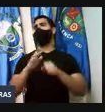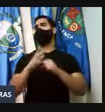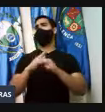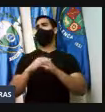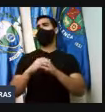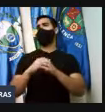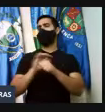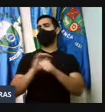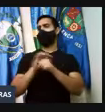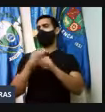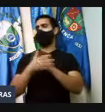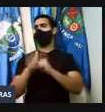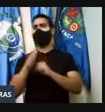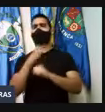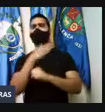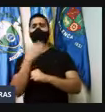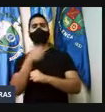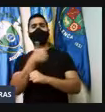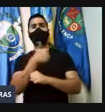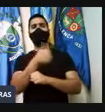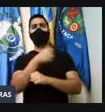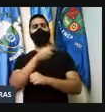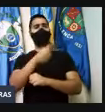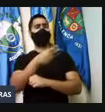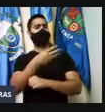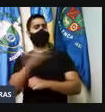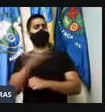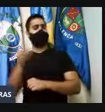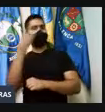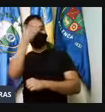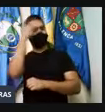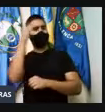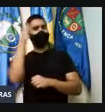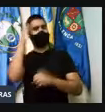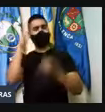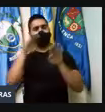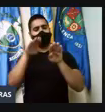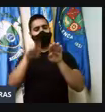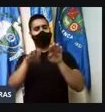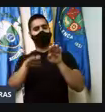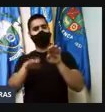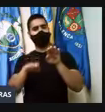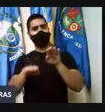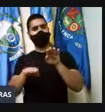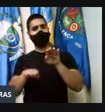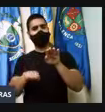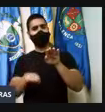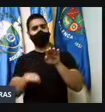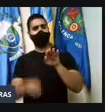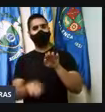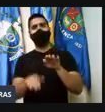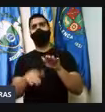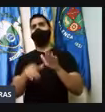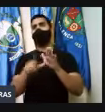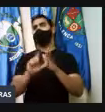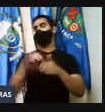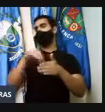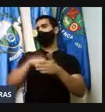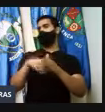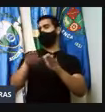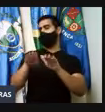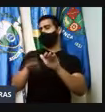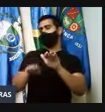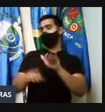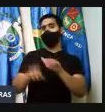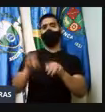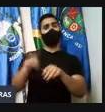Brasil. E todo mundo sabe que veio caindo, antes da eleição veio caindo. E não é